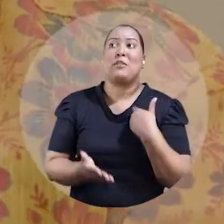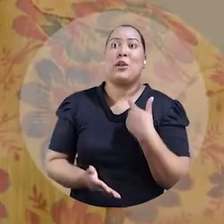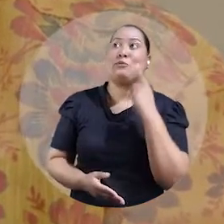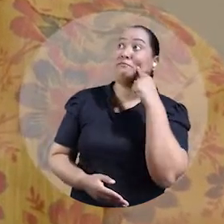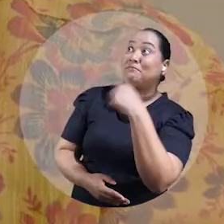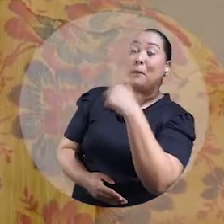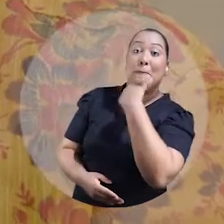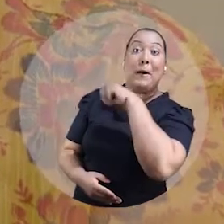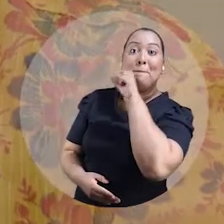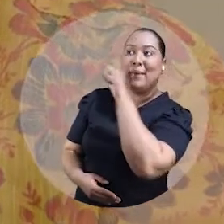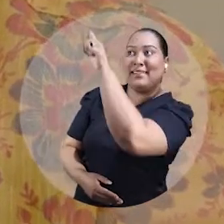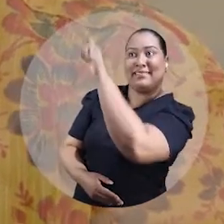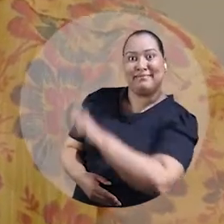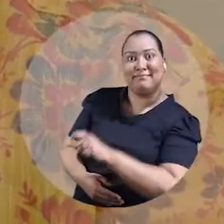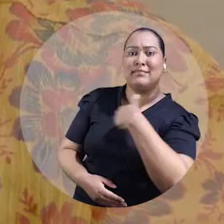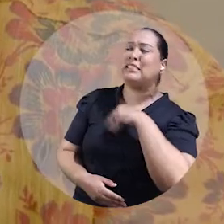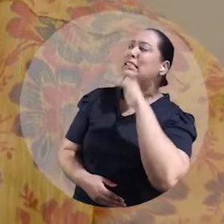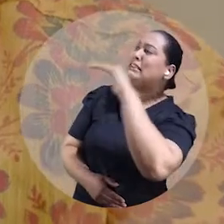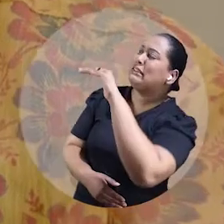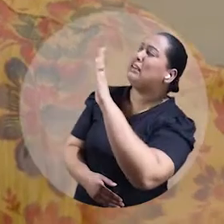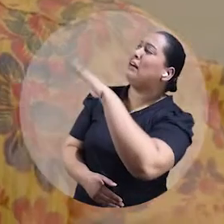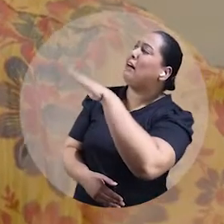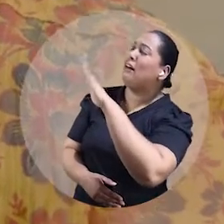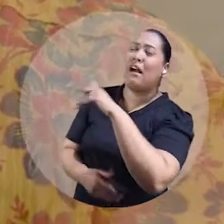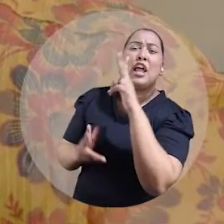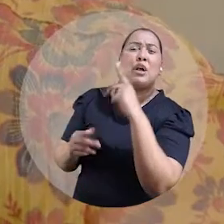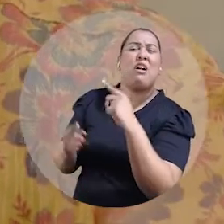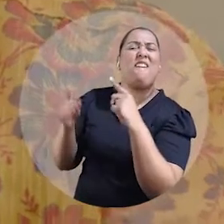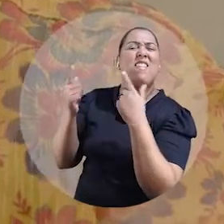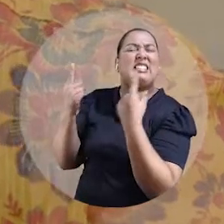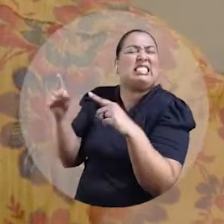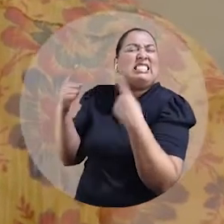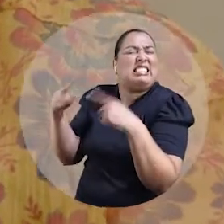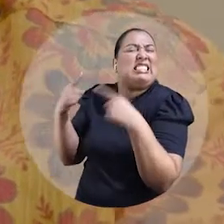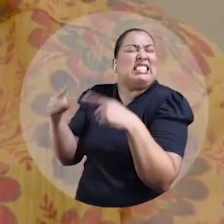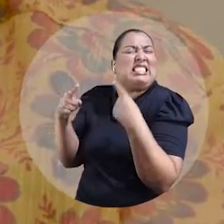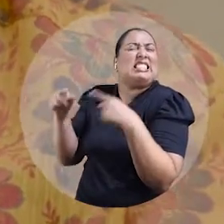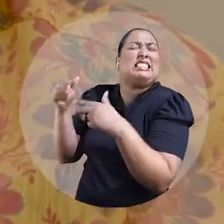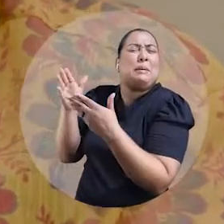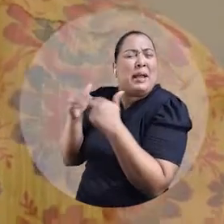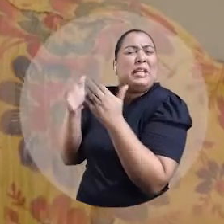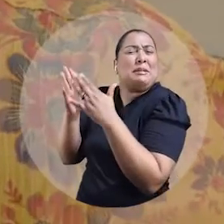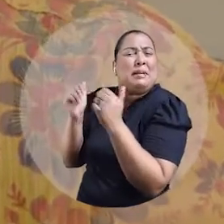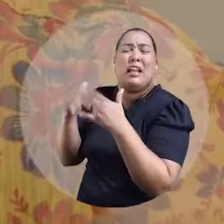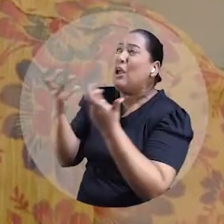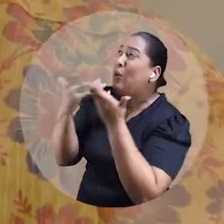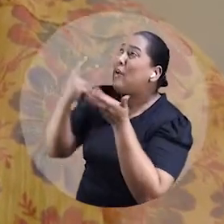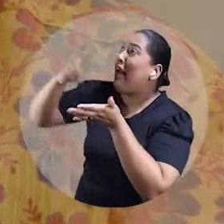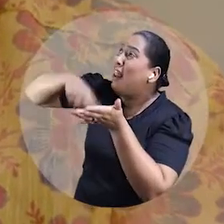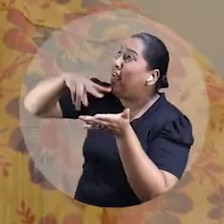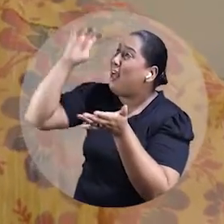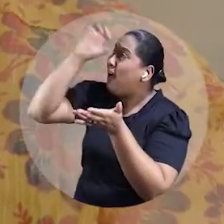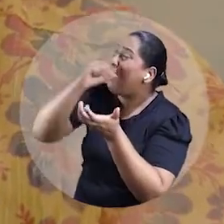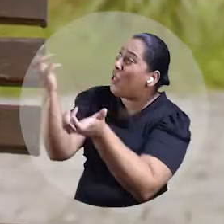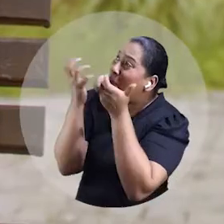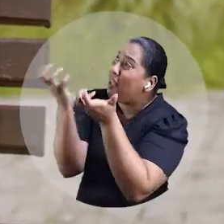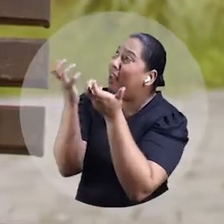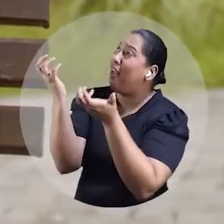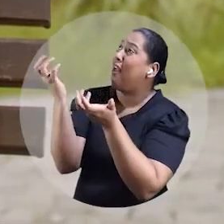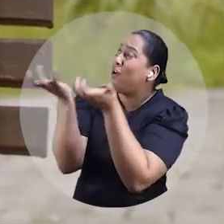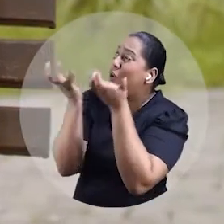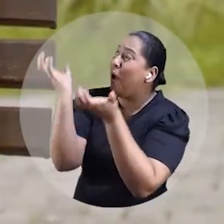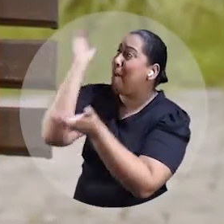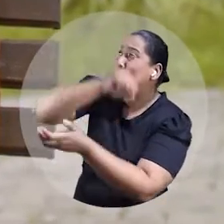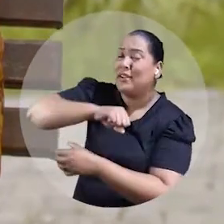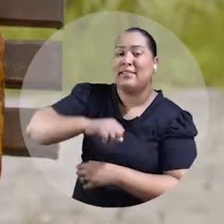pedi à minha mãe que, como se fosse uma ladainha, né? Eu quero ler, eu quero ler, eu quero ler, né?